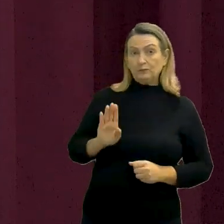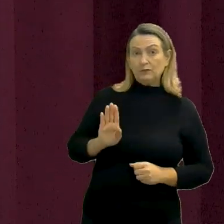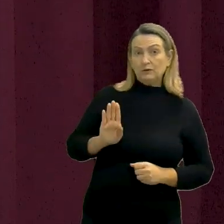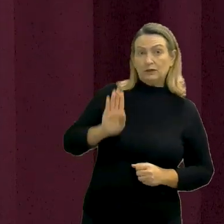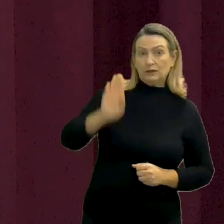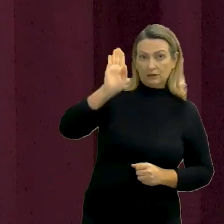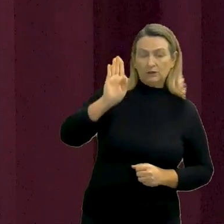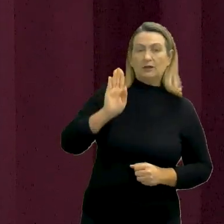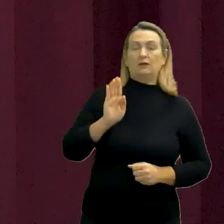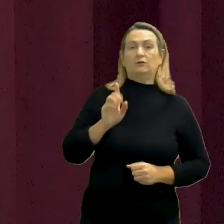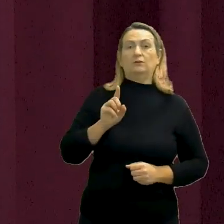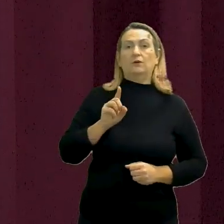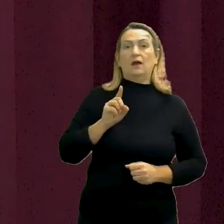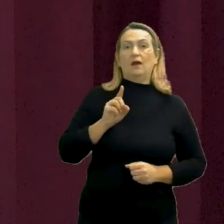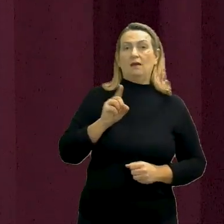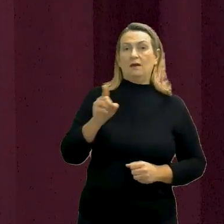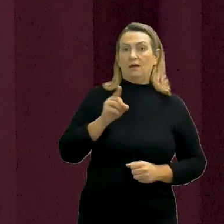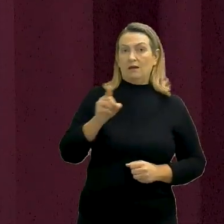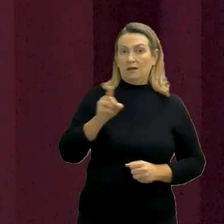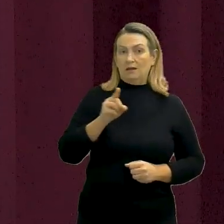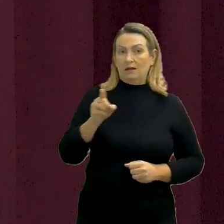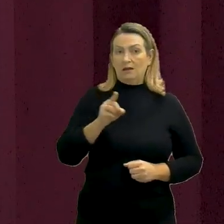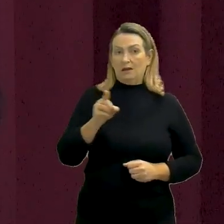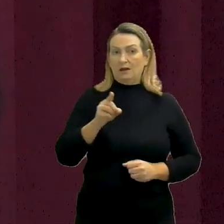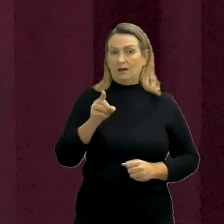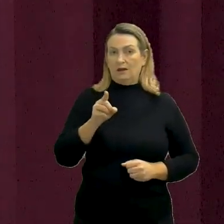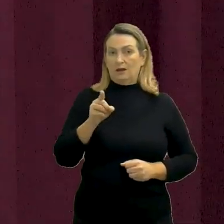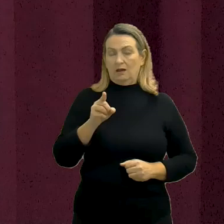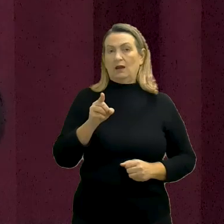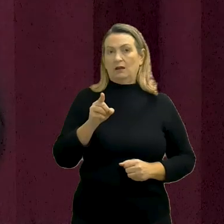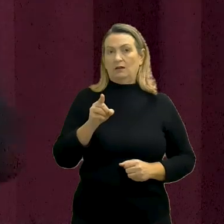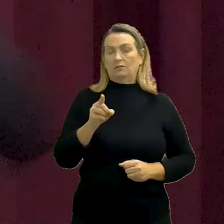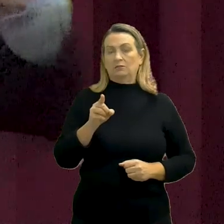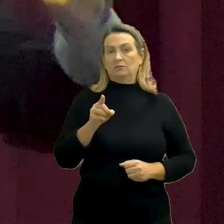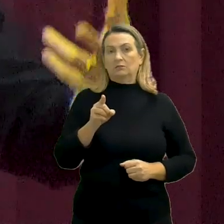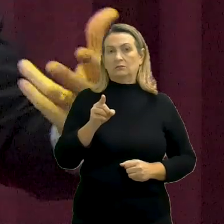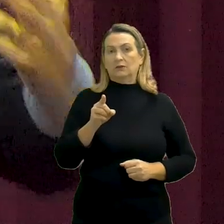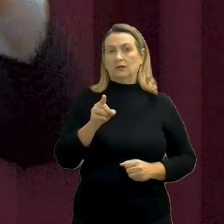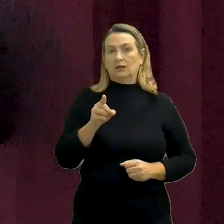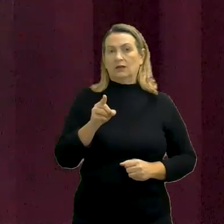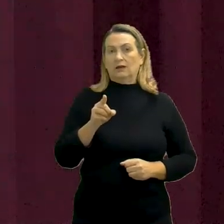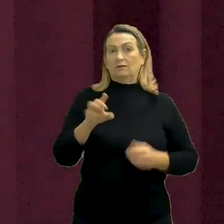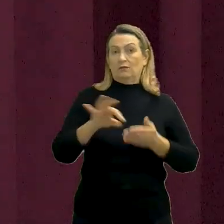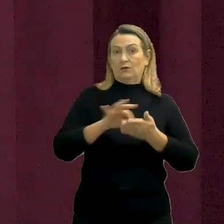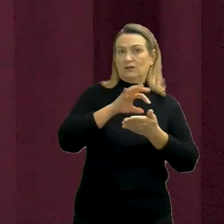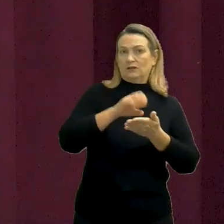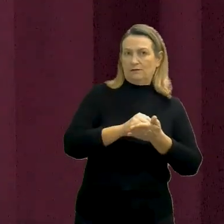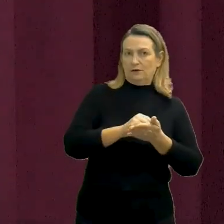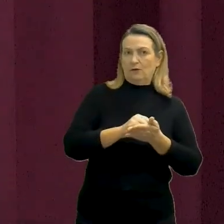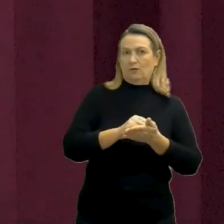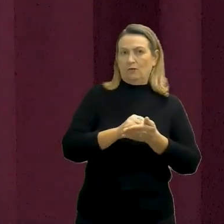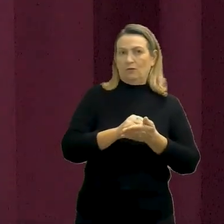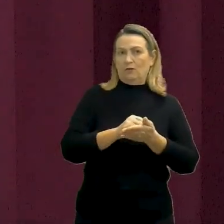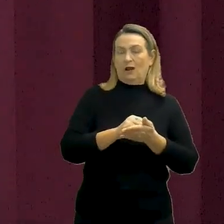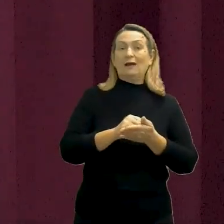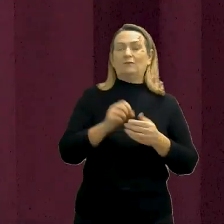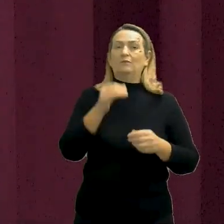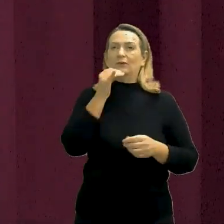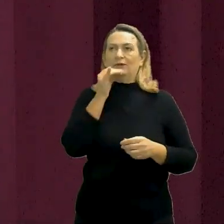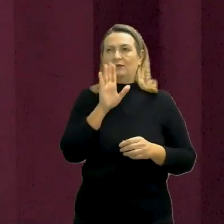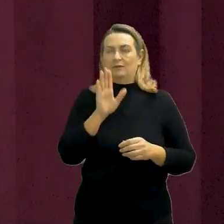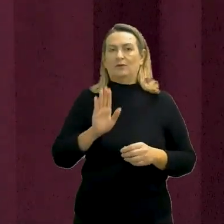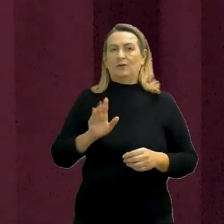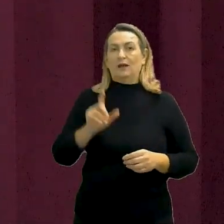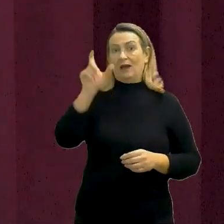foi que foi enfim felicitado de participar do processo eleitoral pelo seu partido